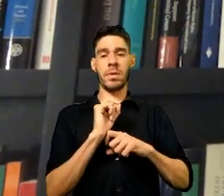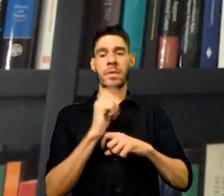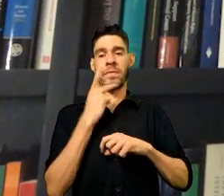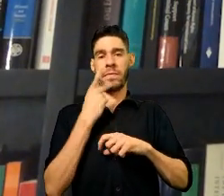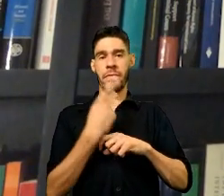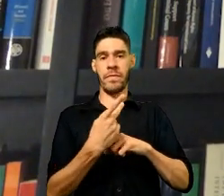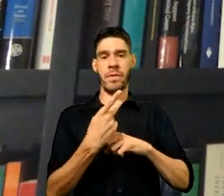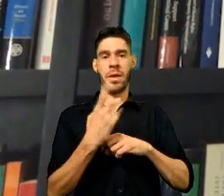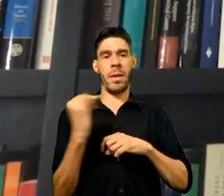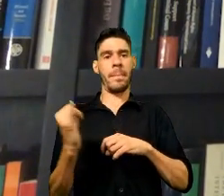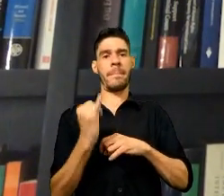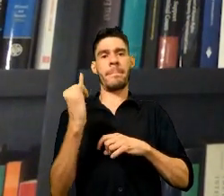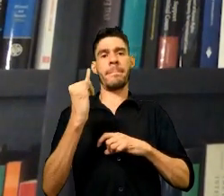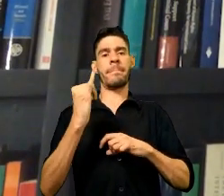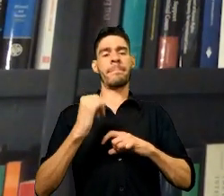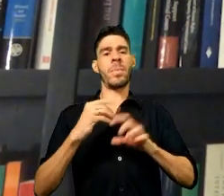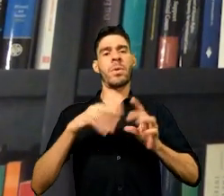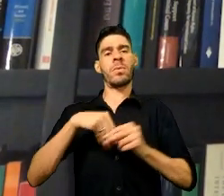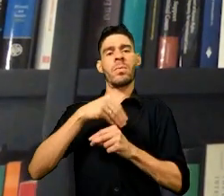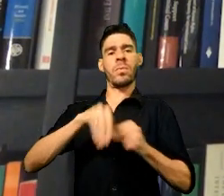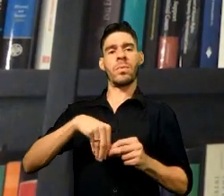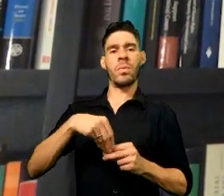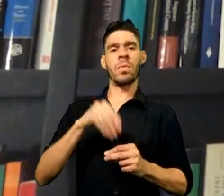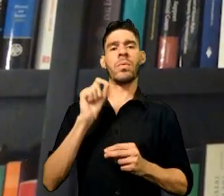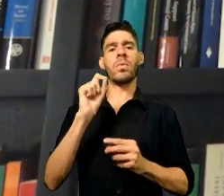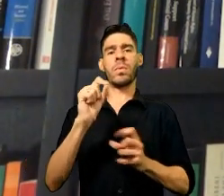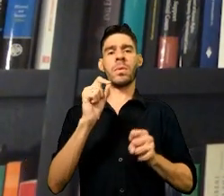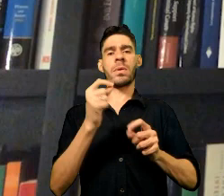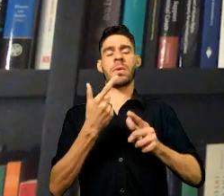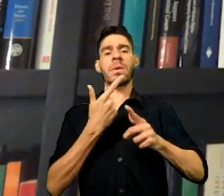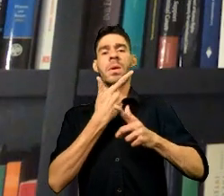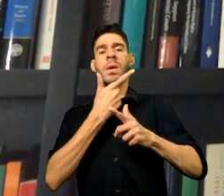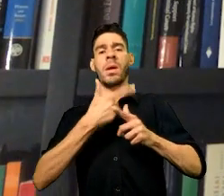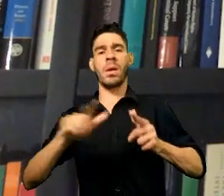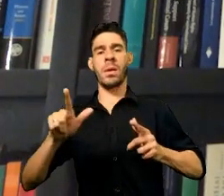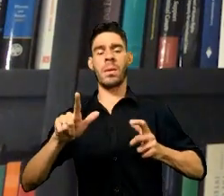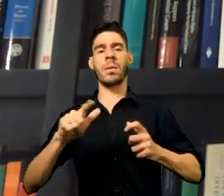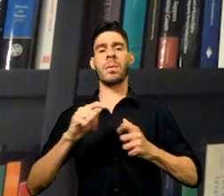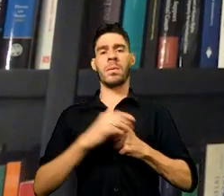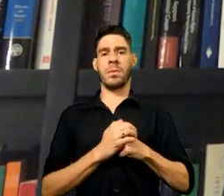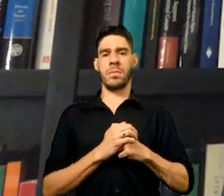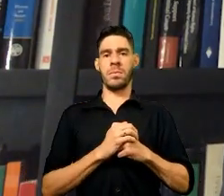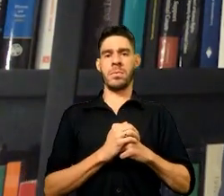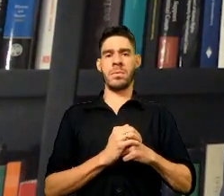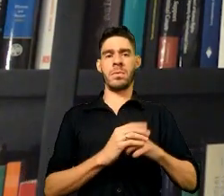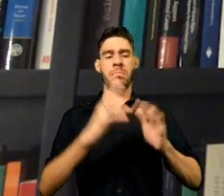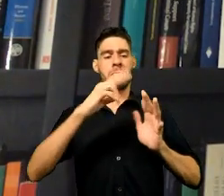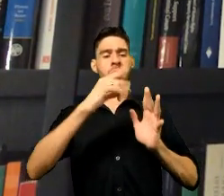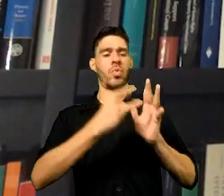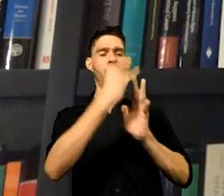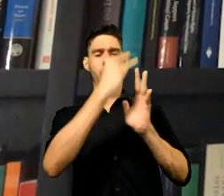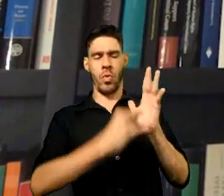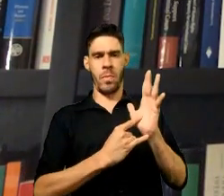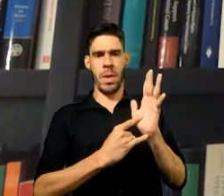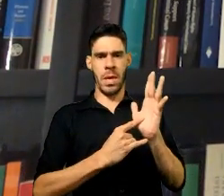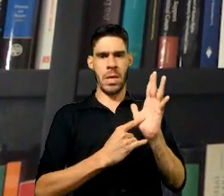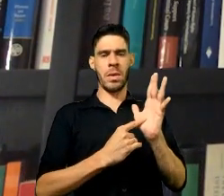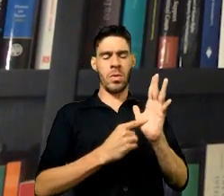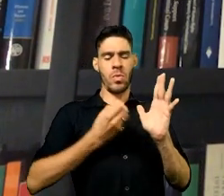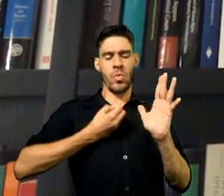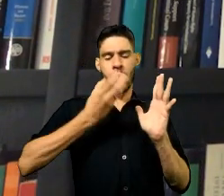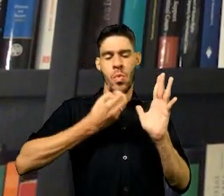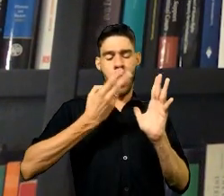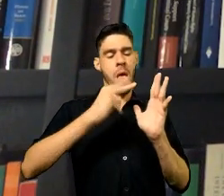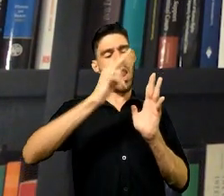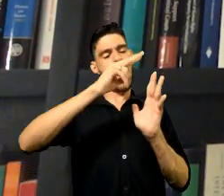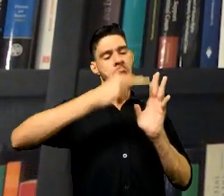segundo ponto que é importante envolve a questão da proibição da leitura